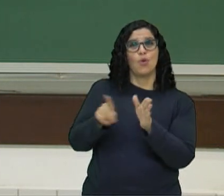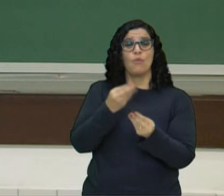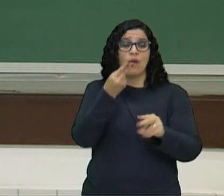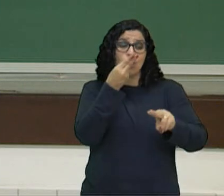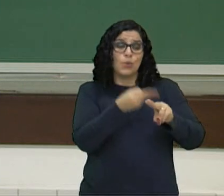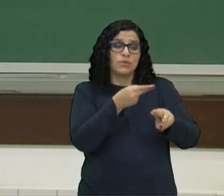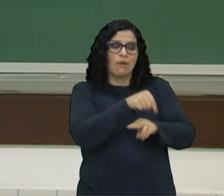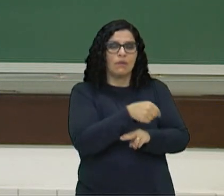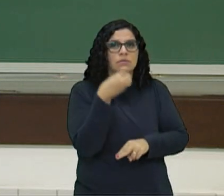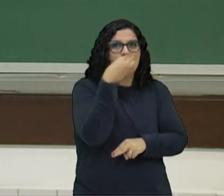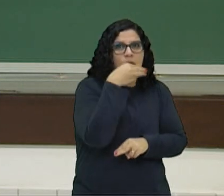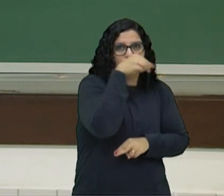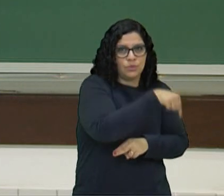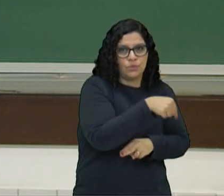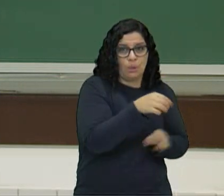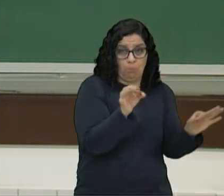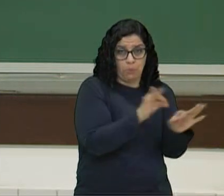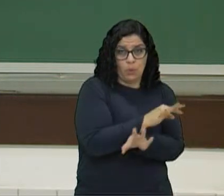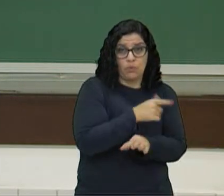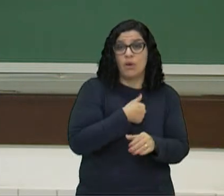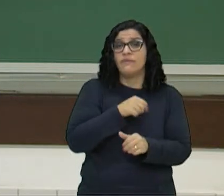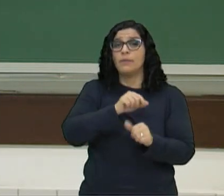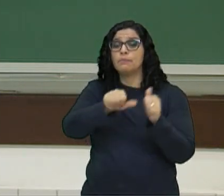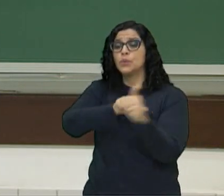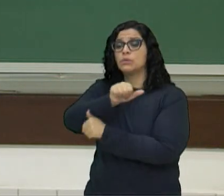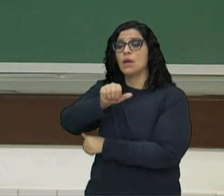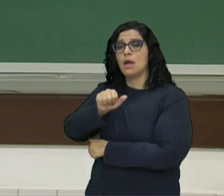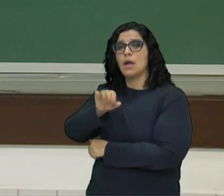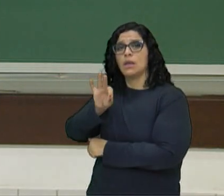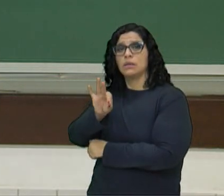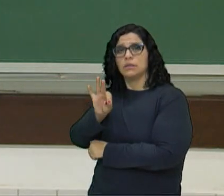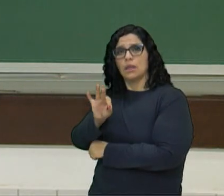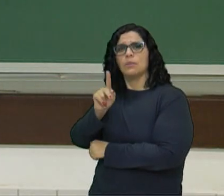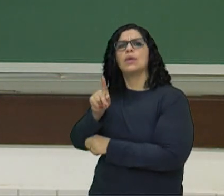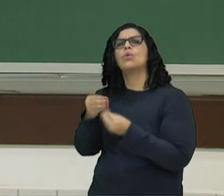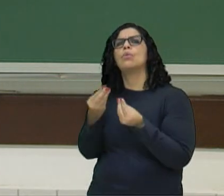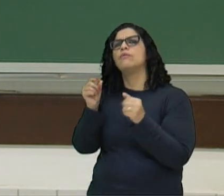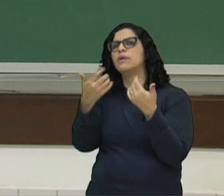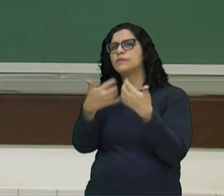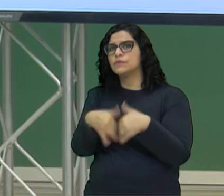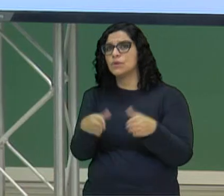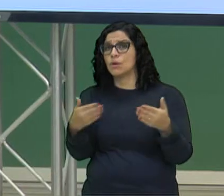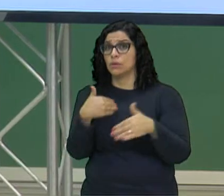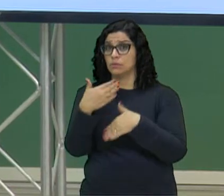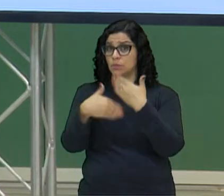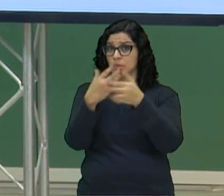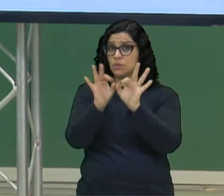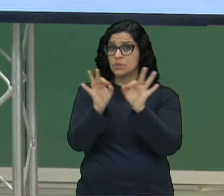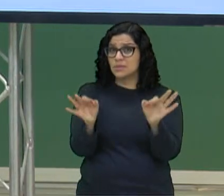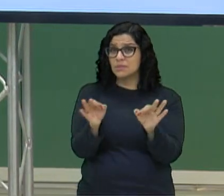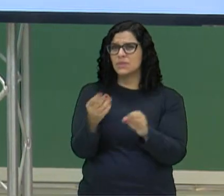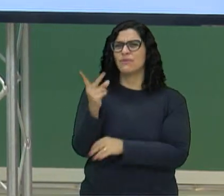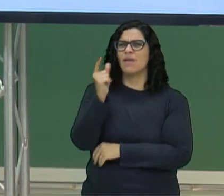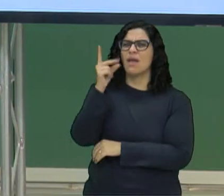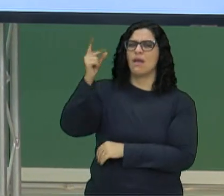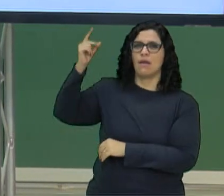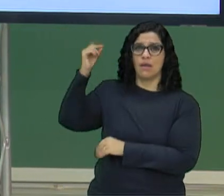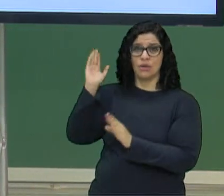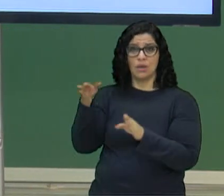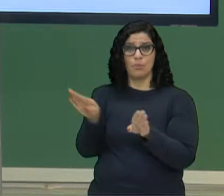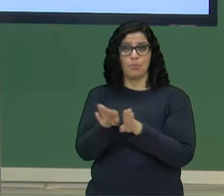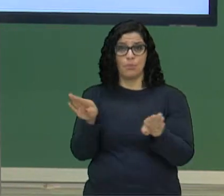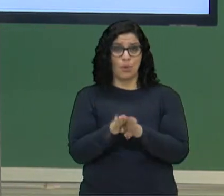açúcar, a transformação do açúcar para passar energia para o ATP. Olha aqui, ó, um processo mais simples e mais antigo para